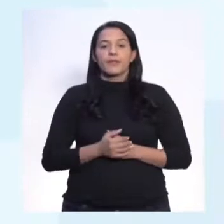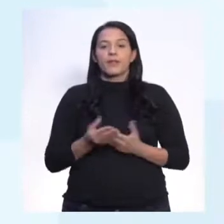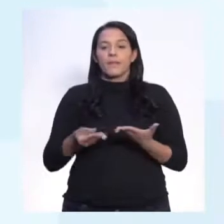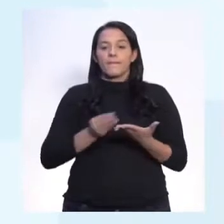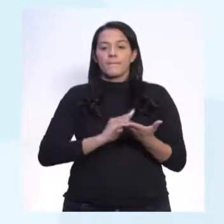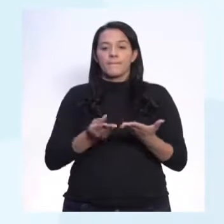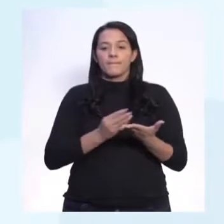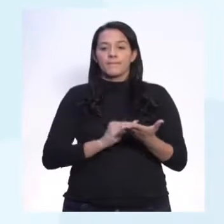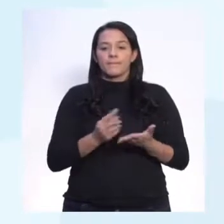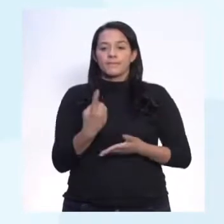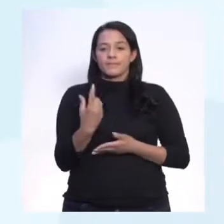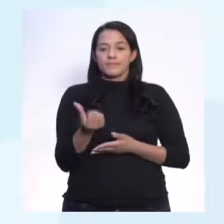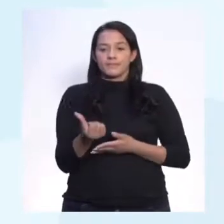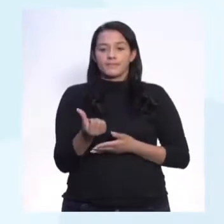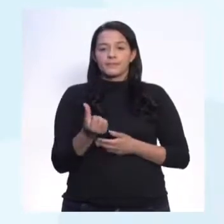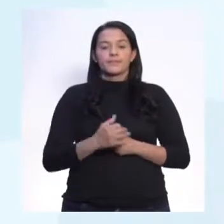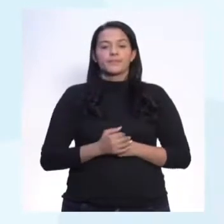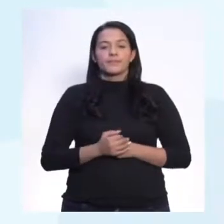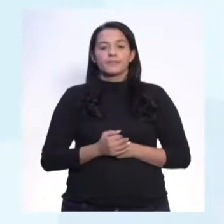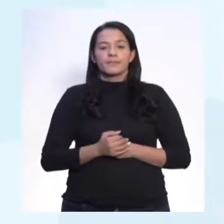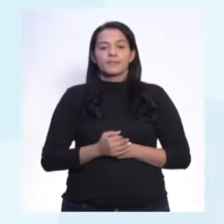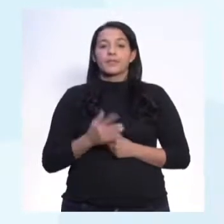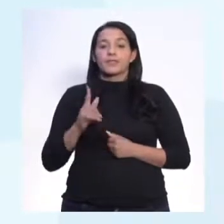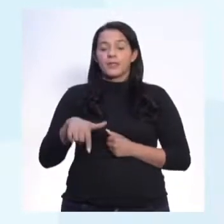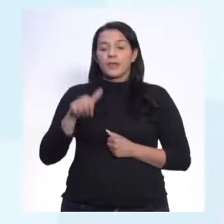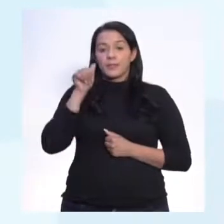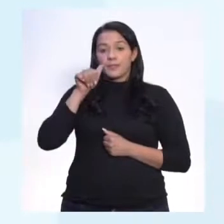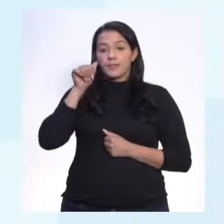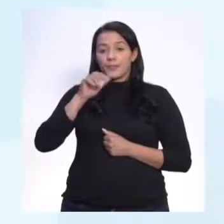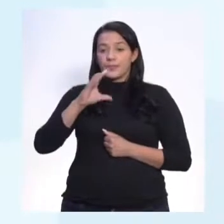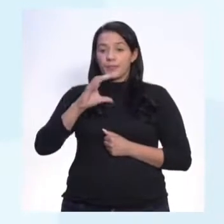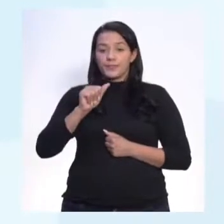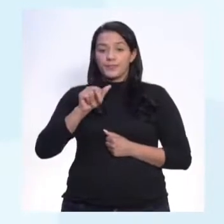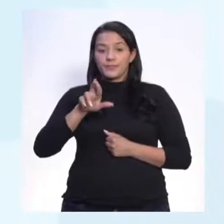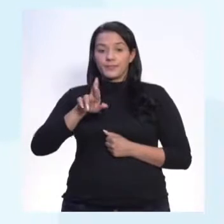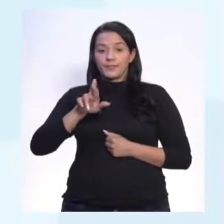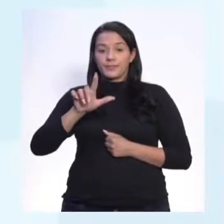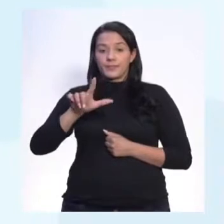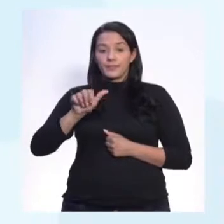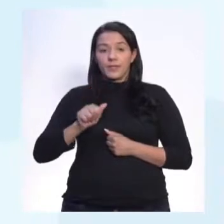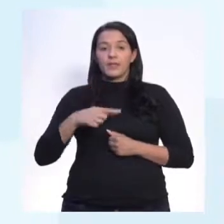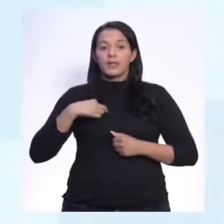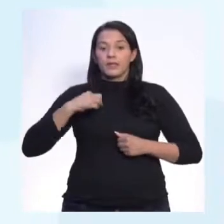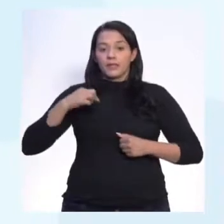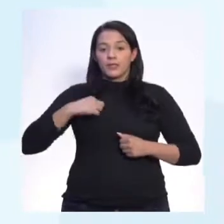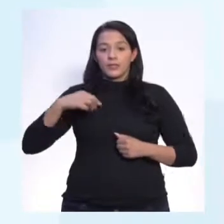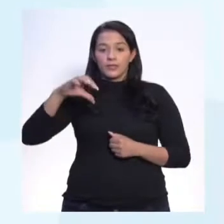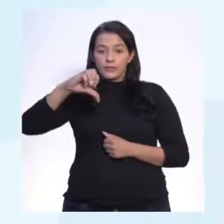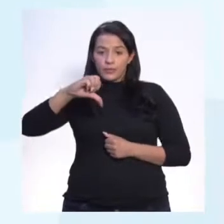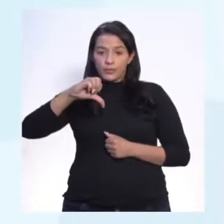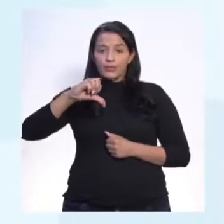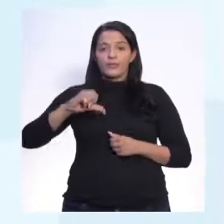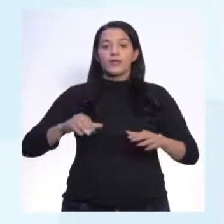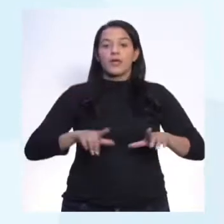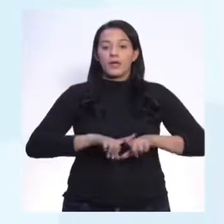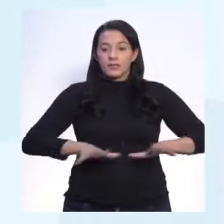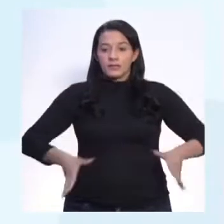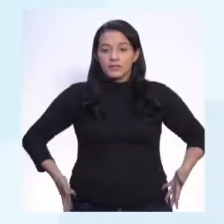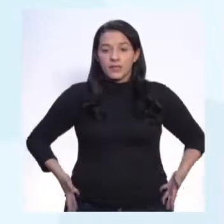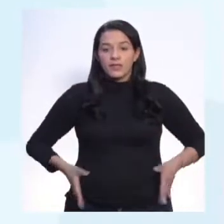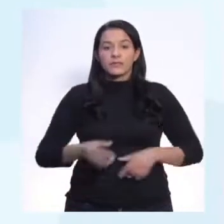página 16. Carla tem 9 blusas, 6 saias